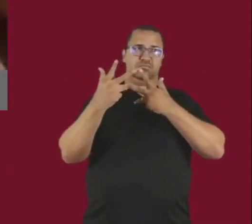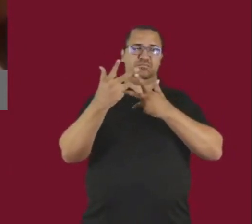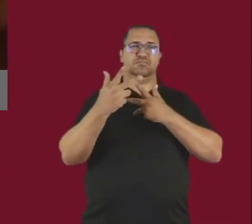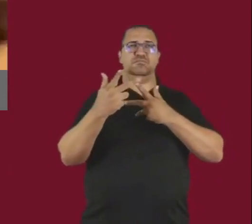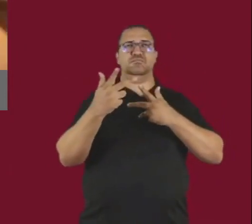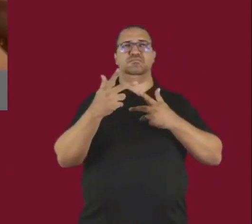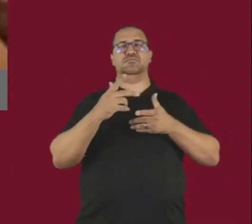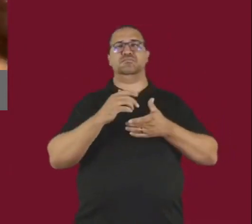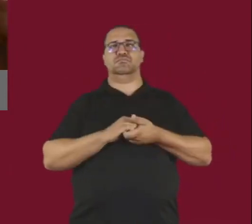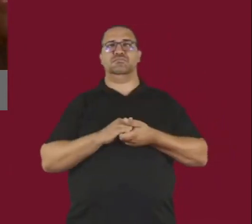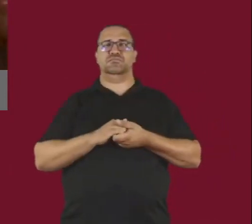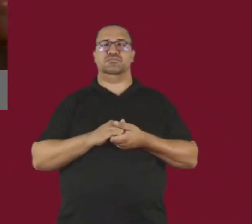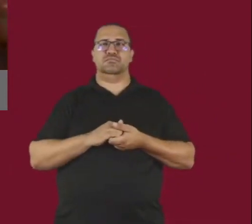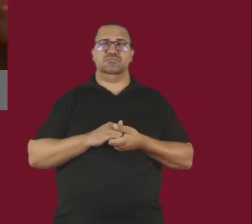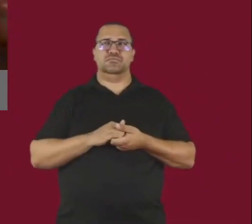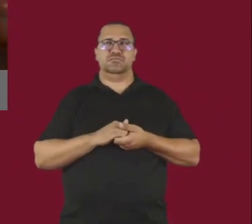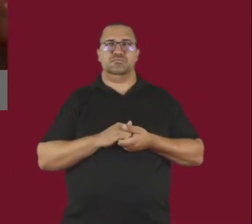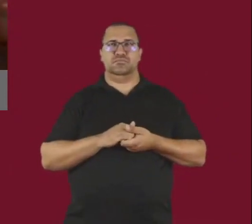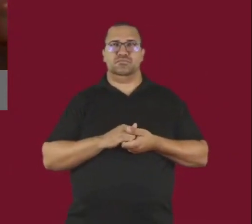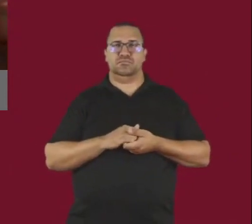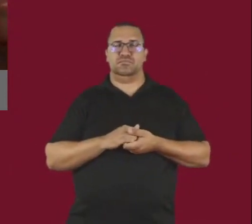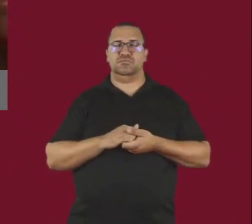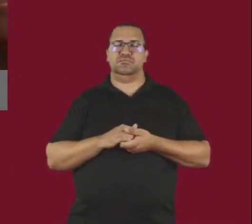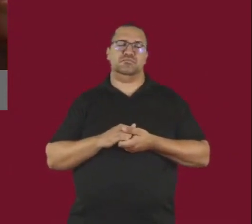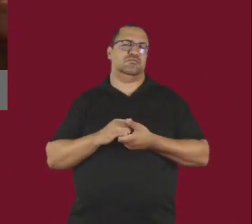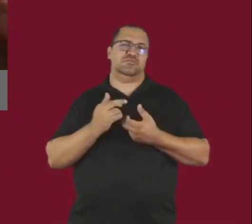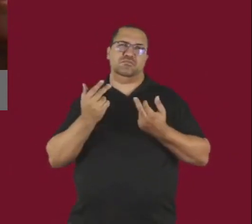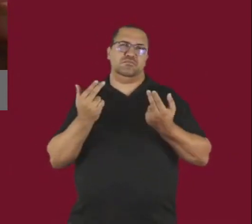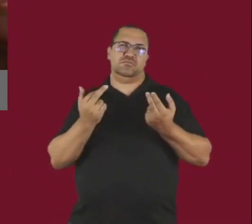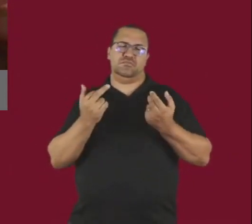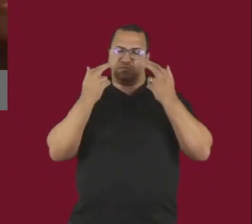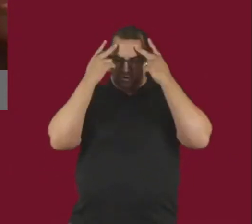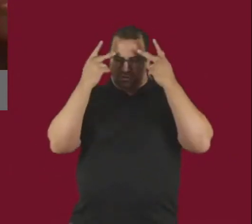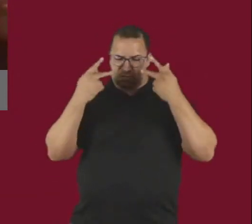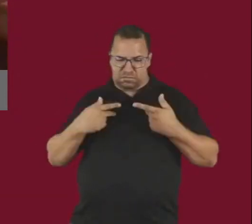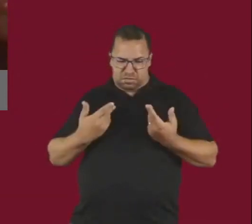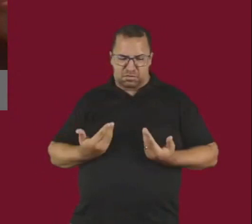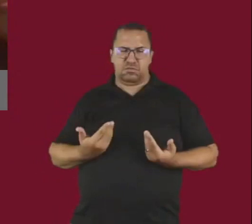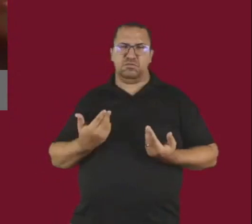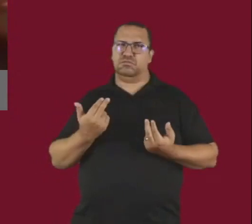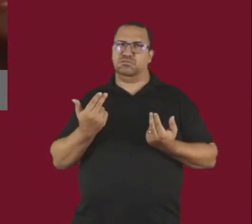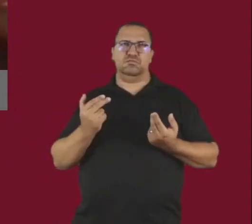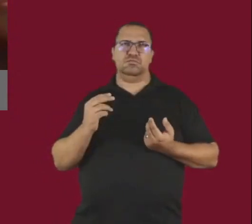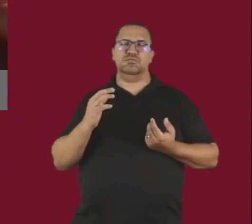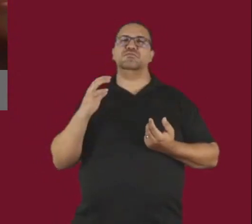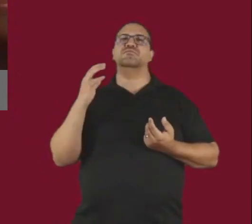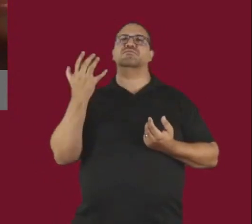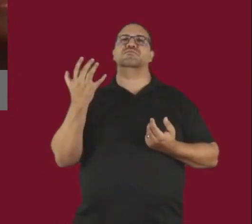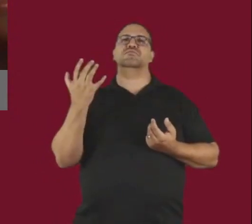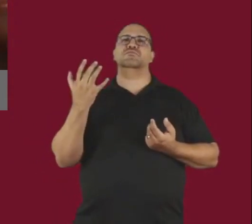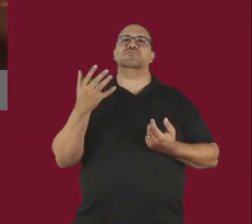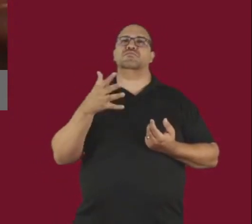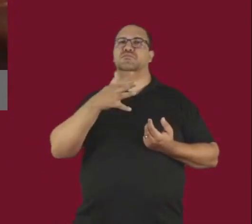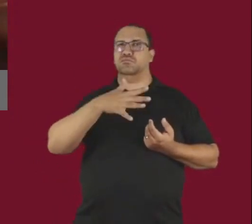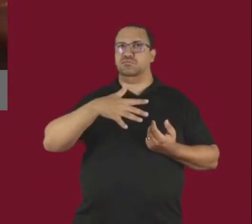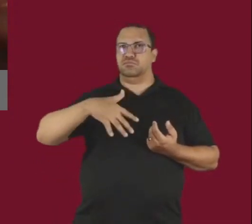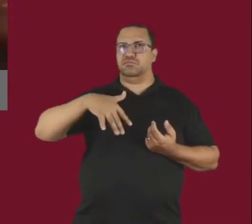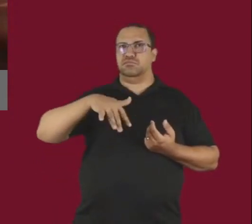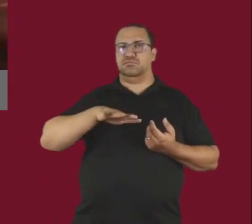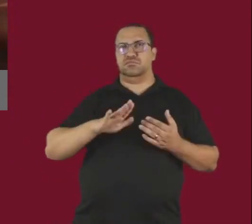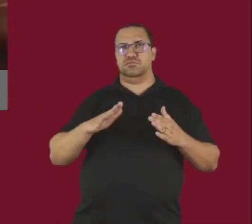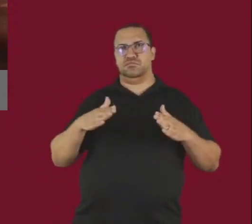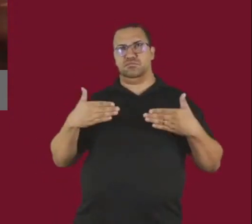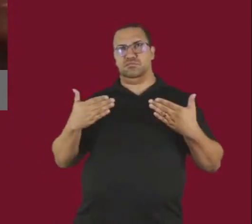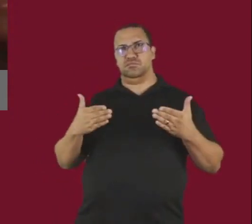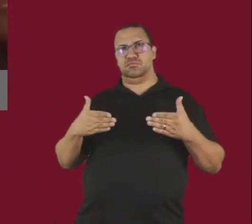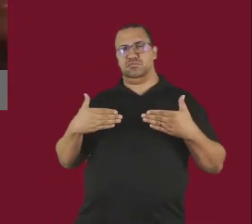Assim, e é o que acontece com a gente humana também, né? A gente encontra essa alegria de